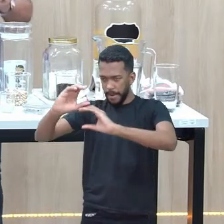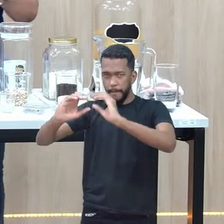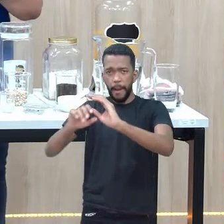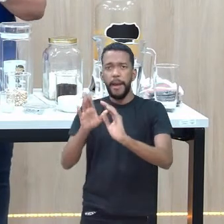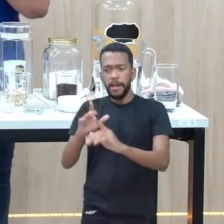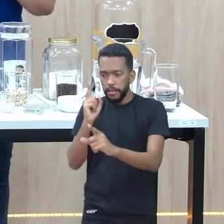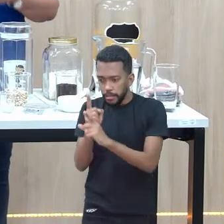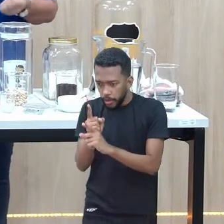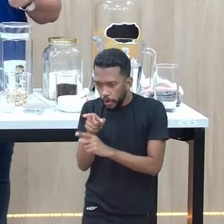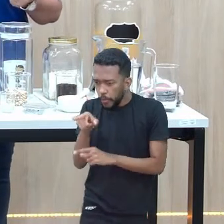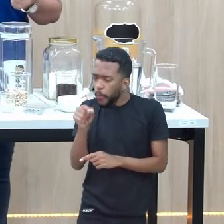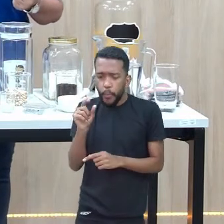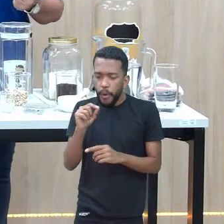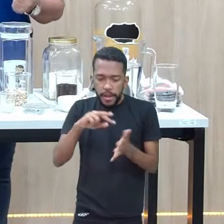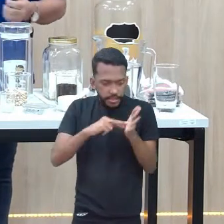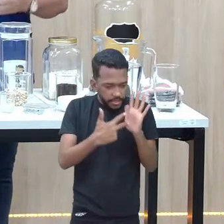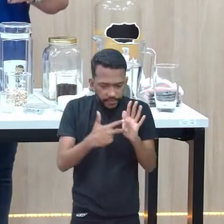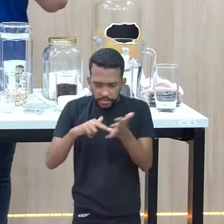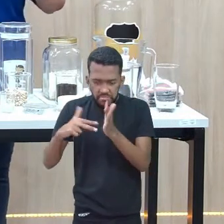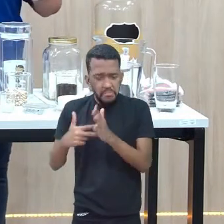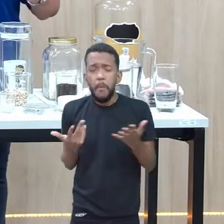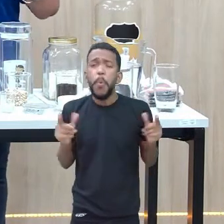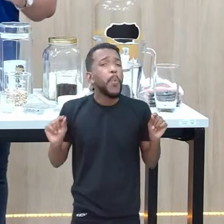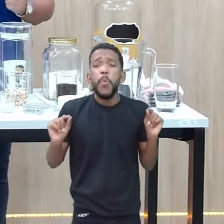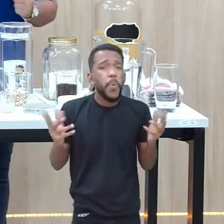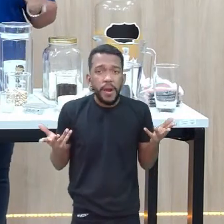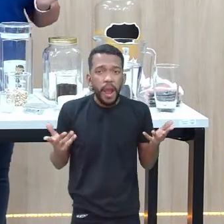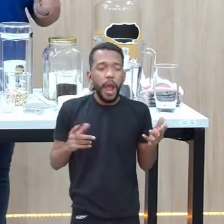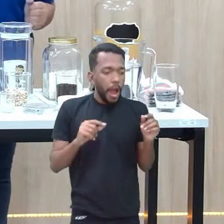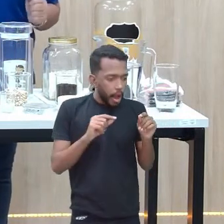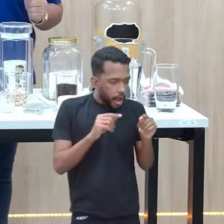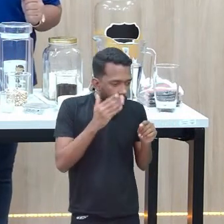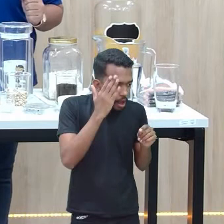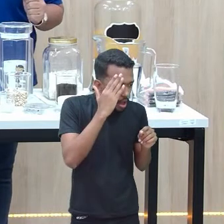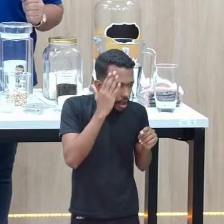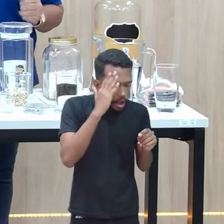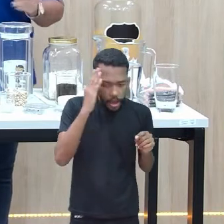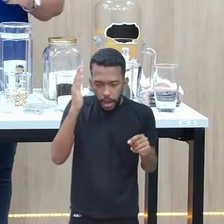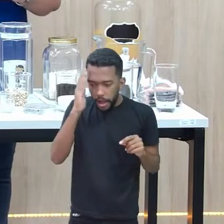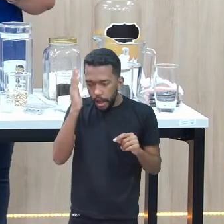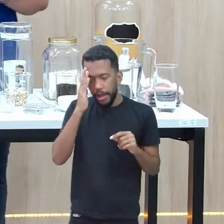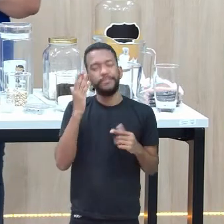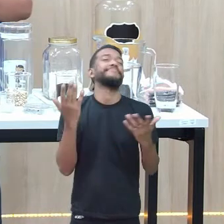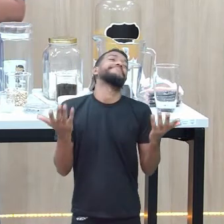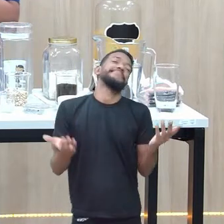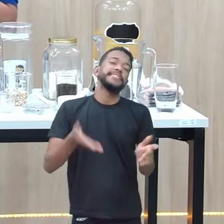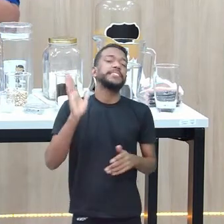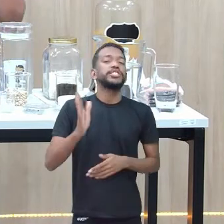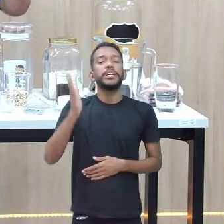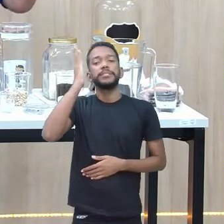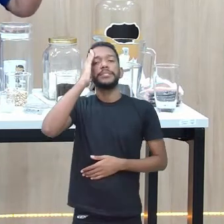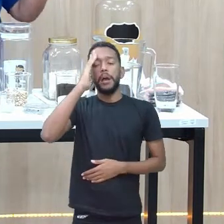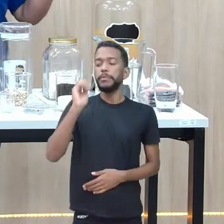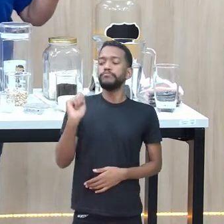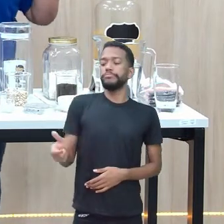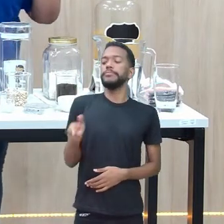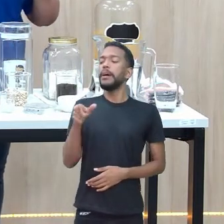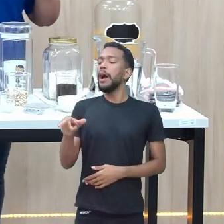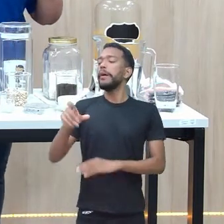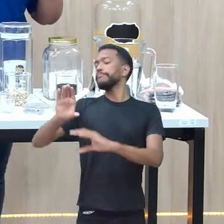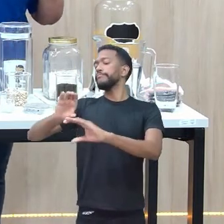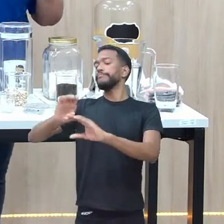significado, quando a gente entende o significado, fica muito mais fácil da gente classificar se a mistura é homogênea ou se a mistura